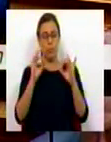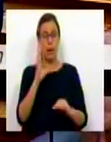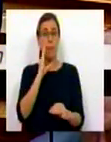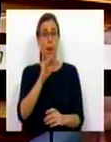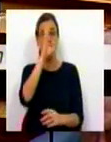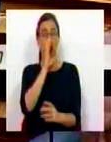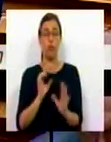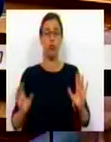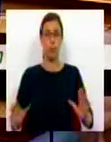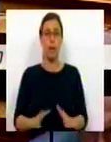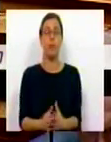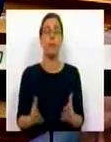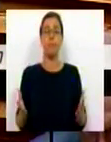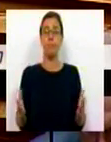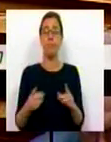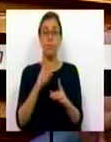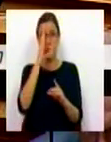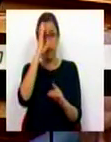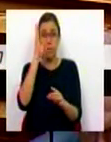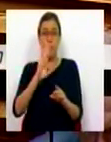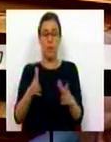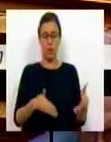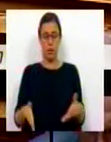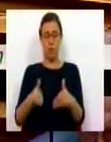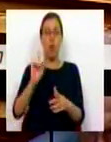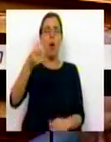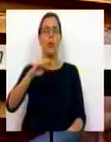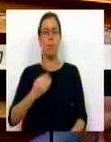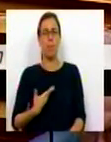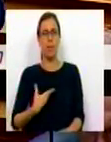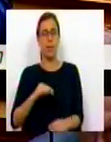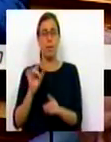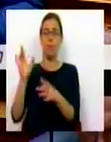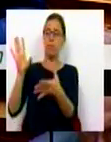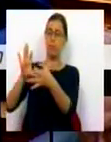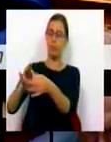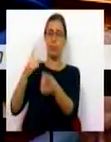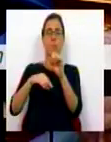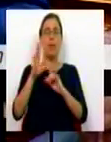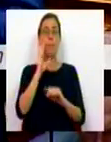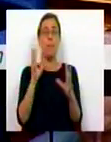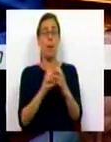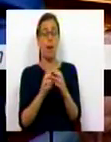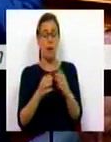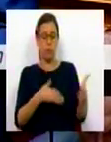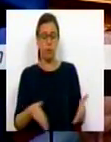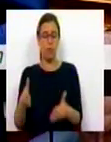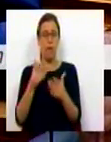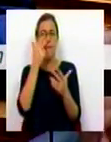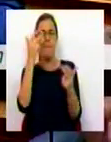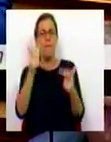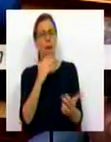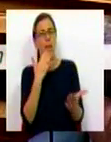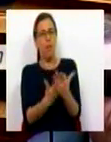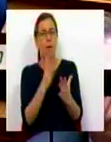Banco do Estado. Isto diz tudo da estratégia que PSD e CDS sempre tiveram em relação à Caixa. A estratégia era fragilizar